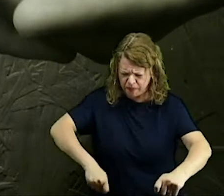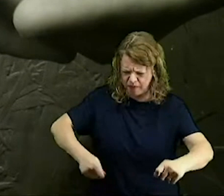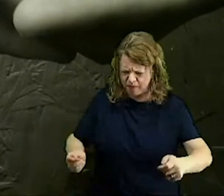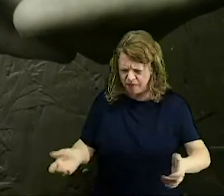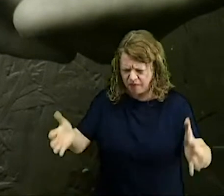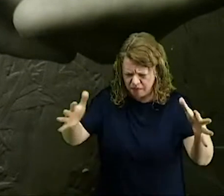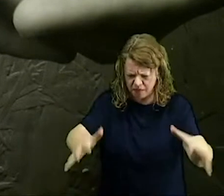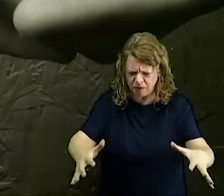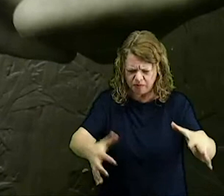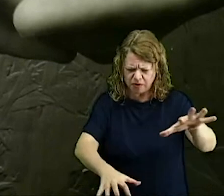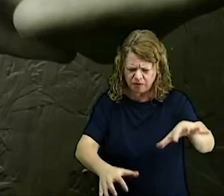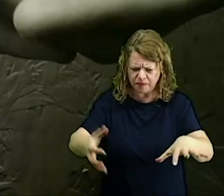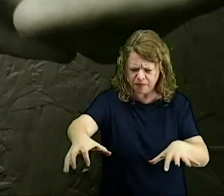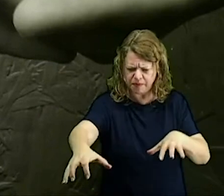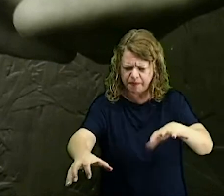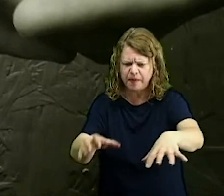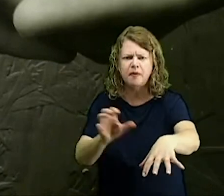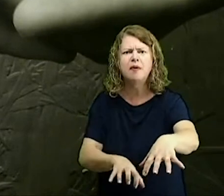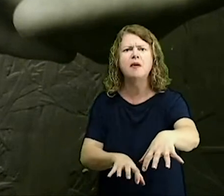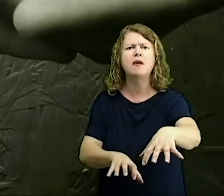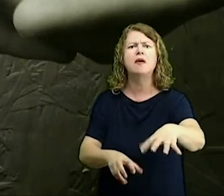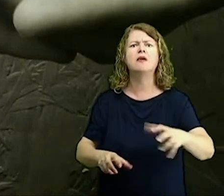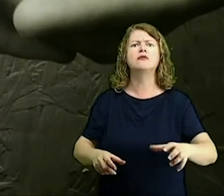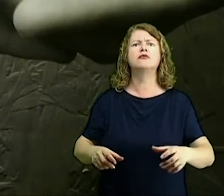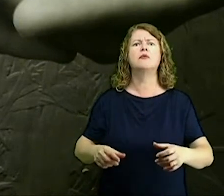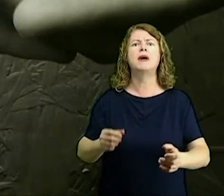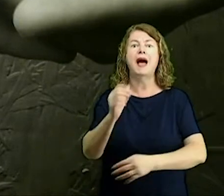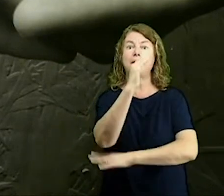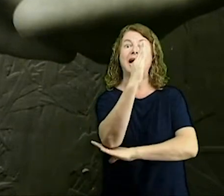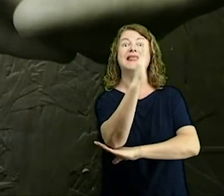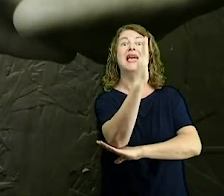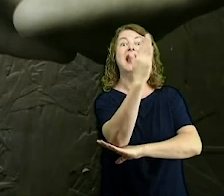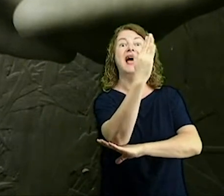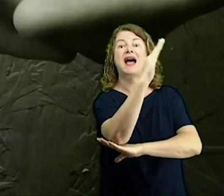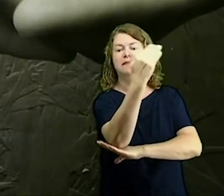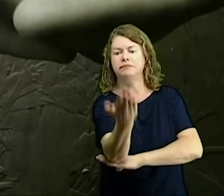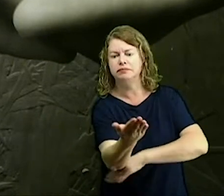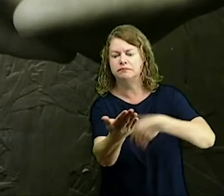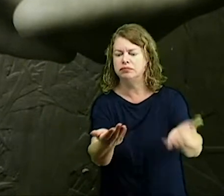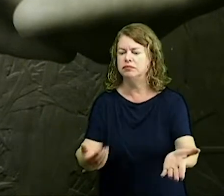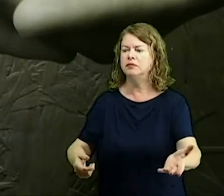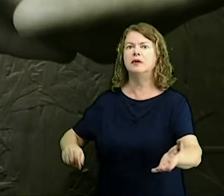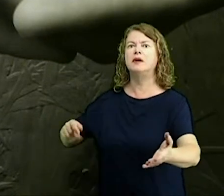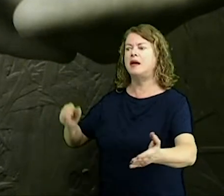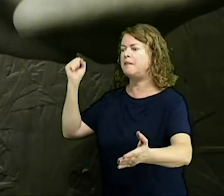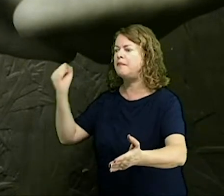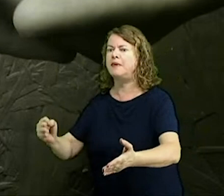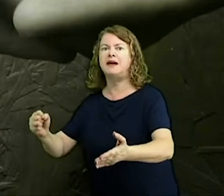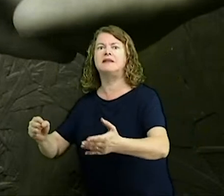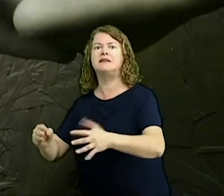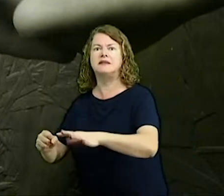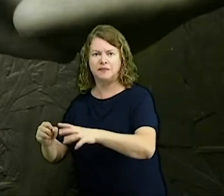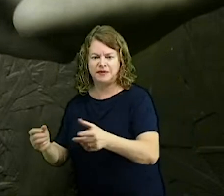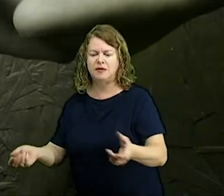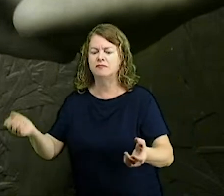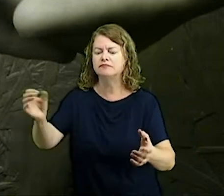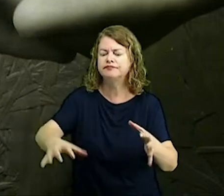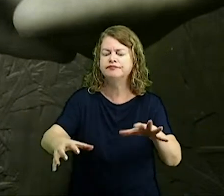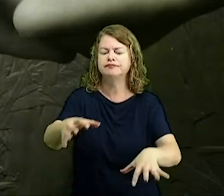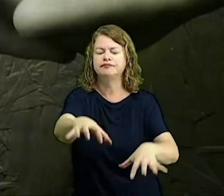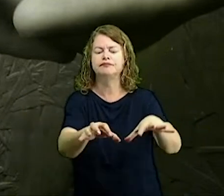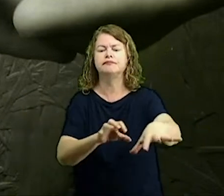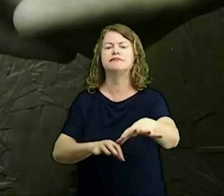lhe coloquem fogo. E eu prepararei outro bezerro, e o porei sobre a lenha, e não lhe colocarei fogo. Ou seja, eram